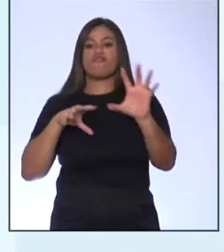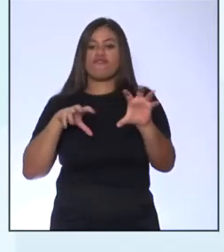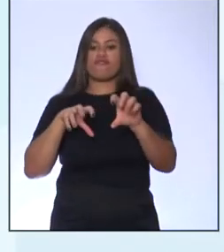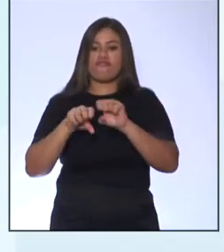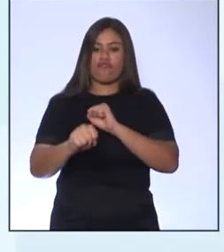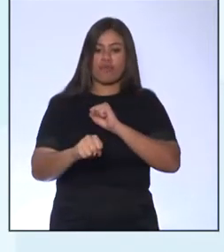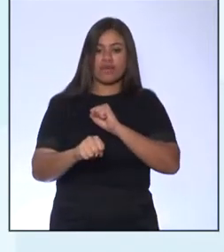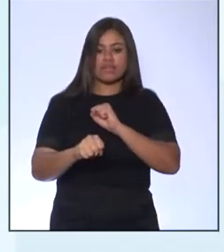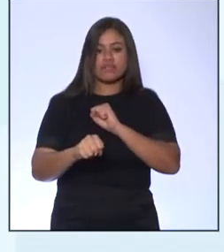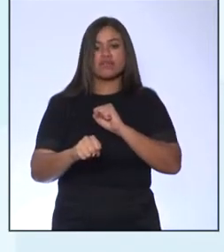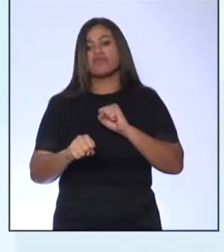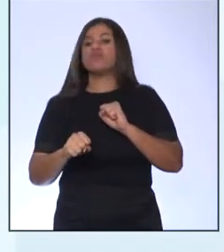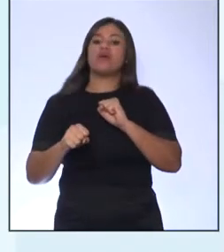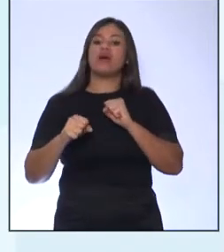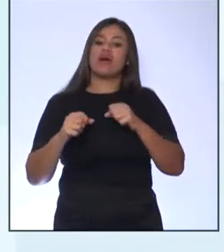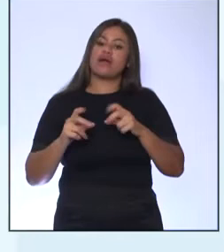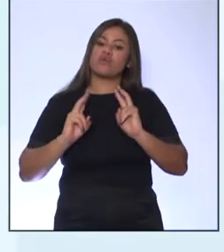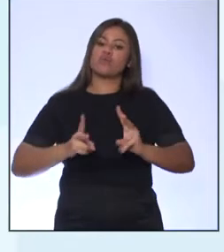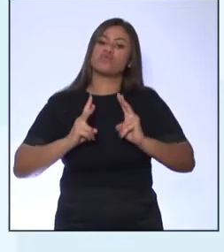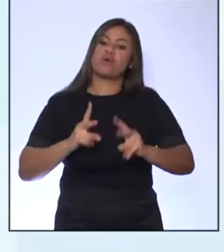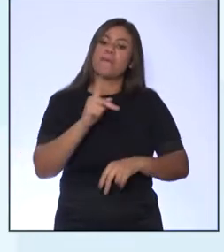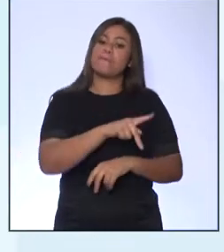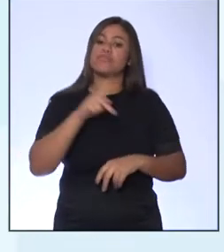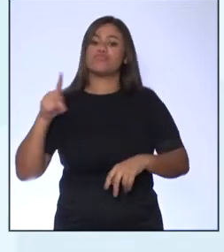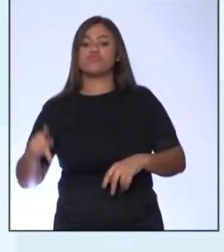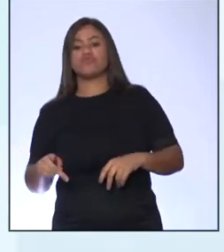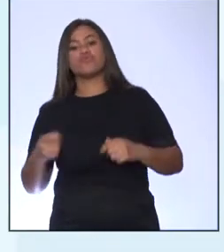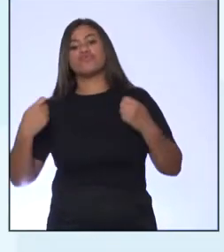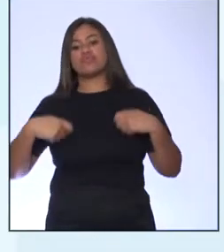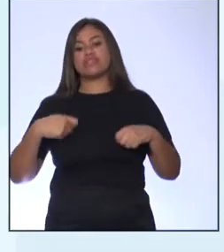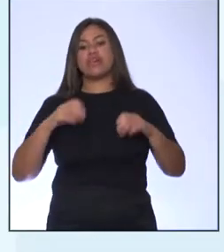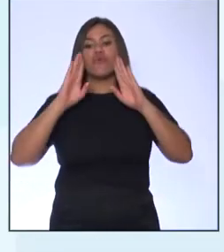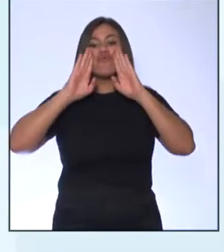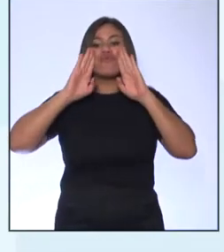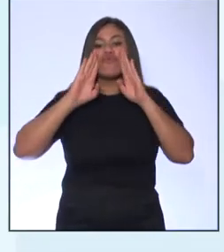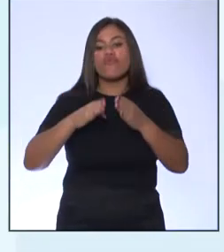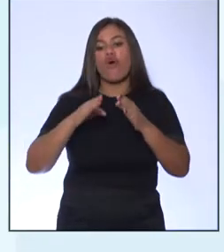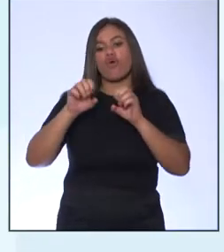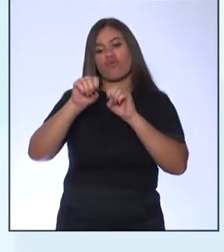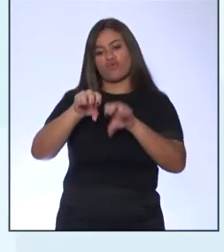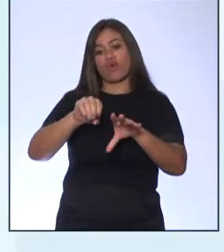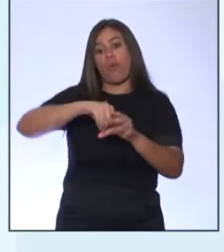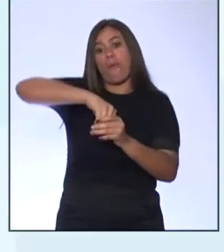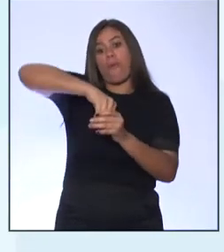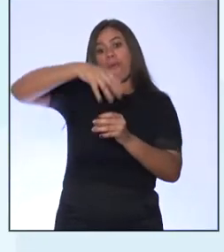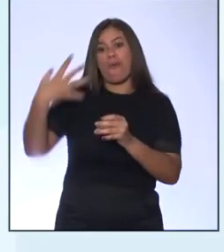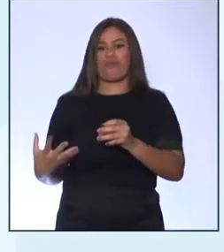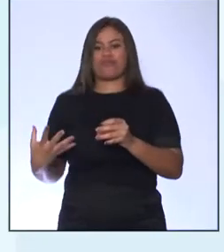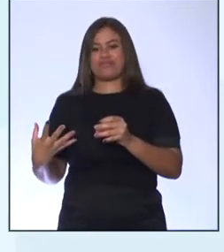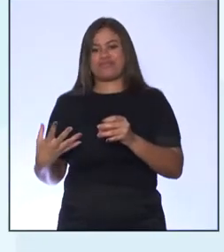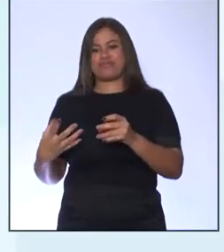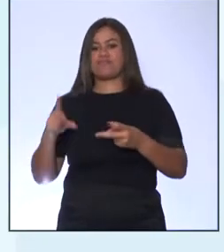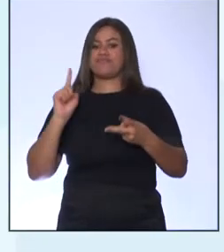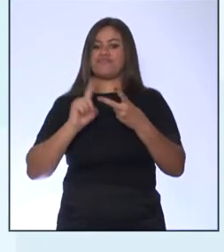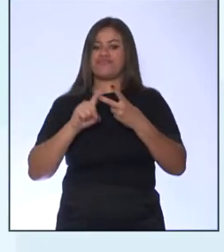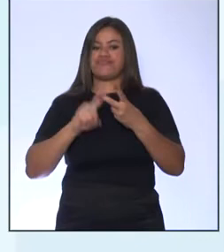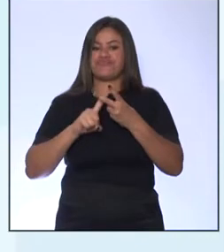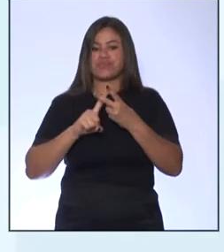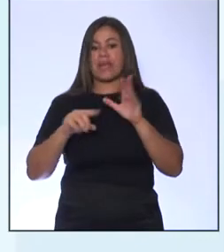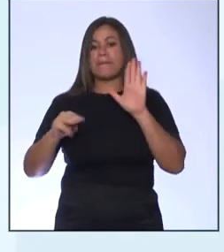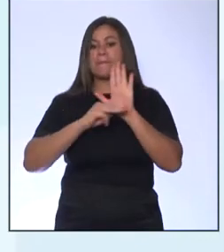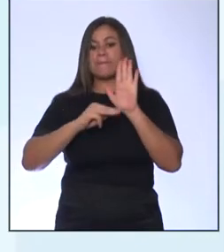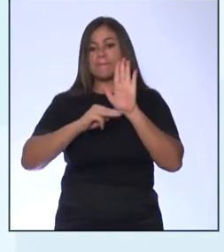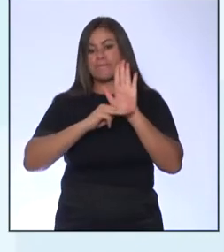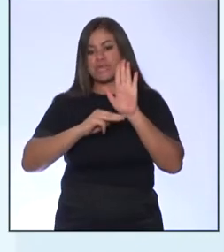continuada dos professores, em primeiro lugar, o foco no conhecimento pedagógico do conteúdo. Segundo, as